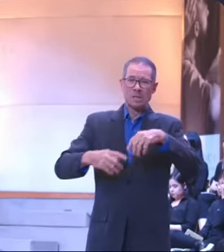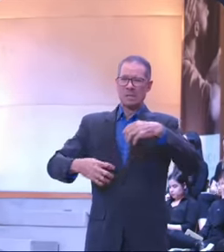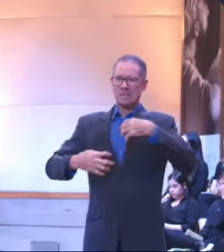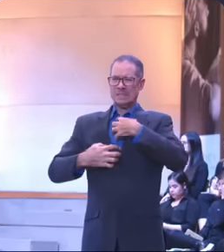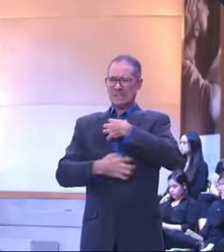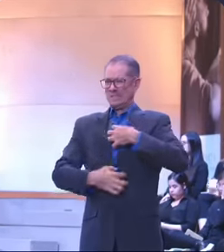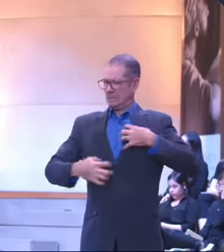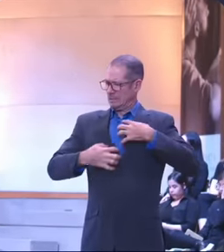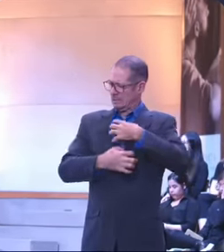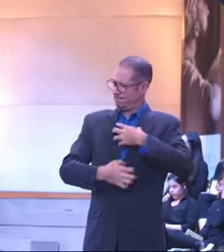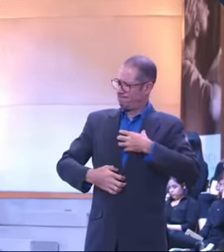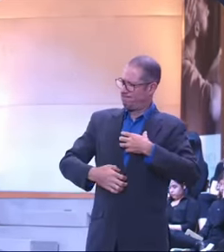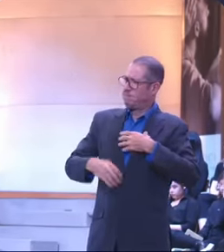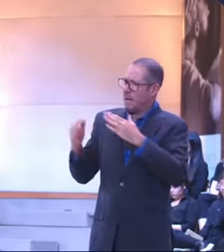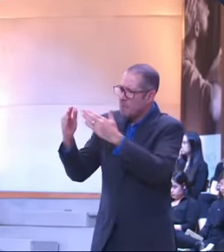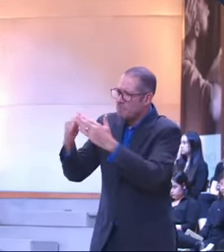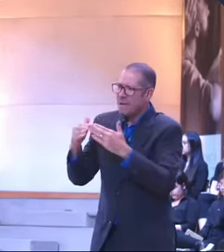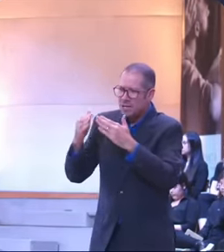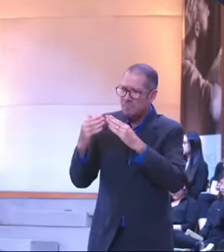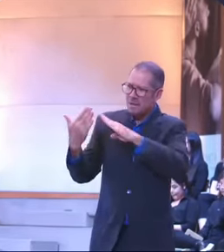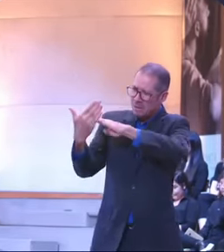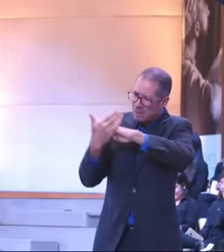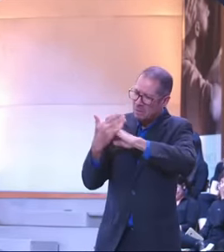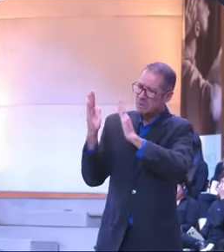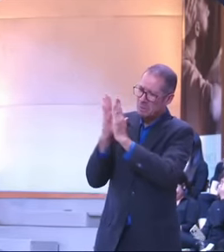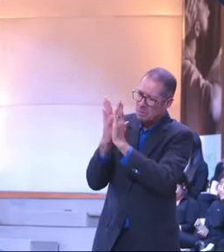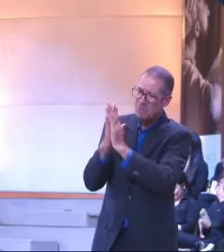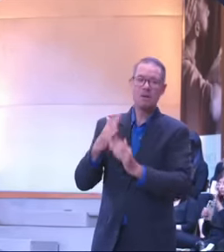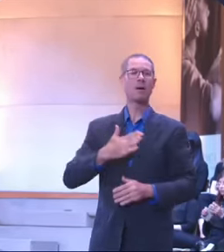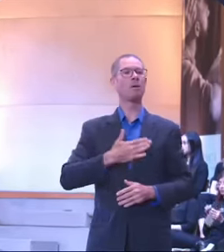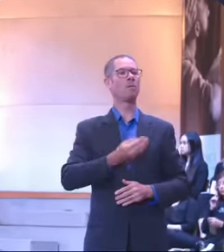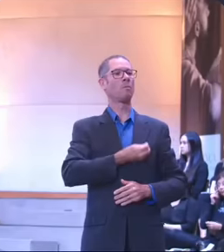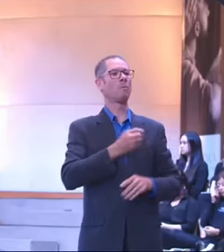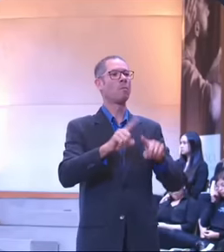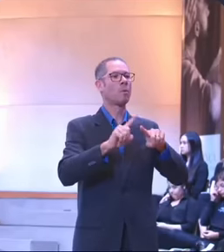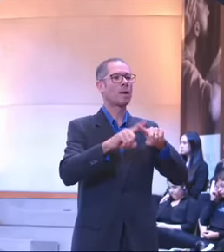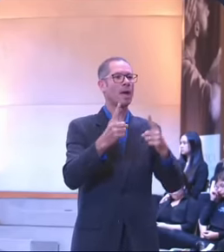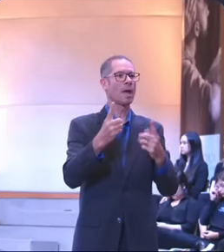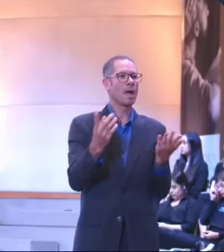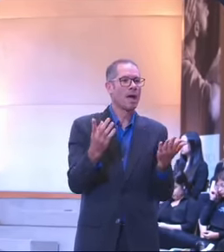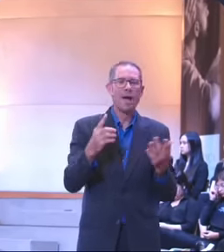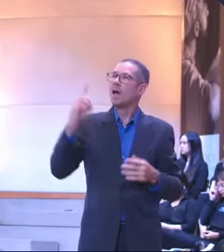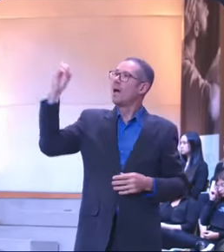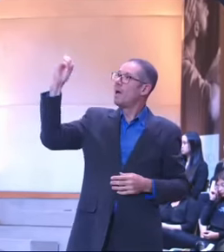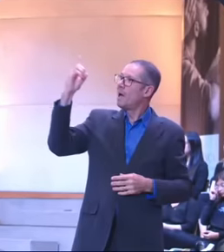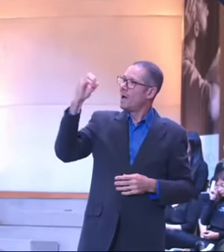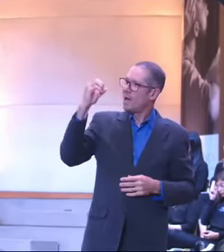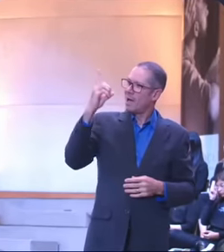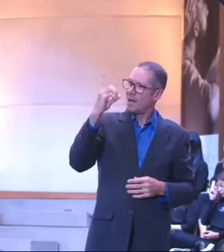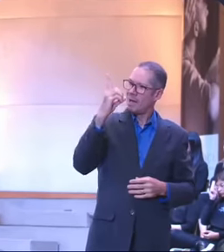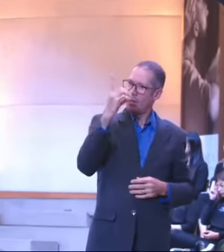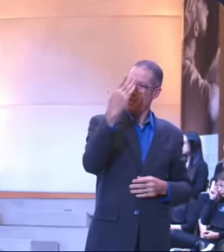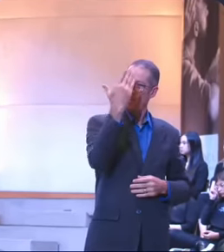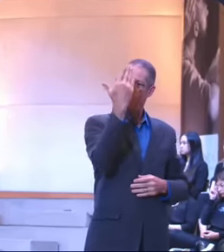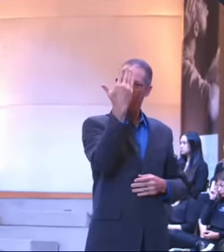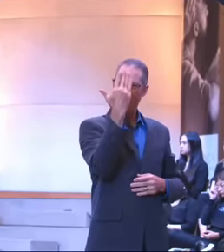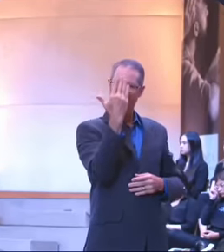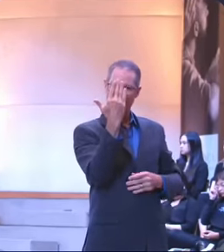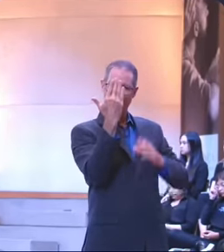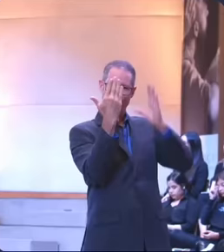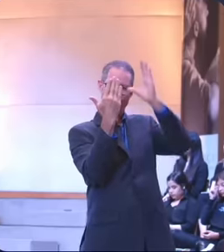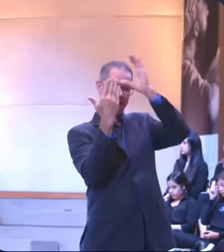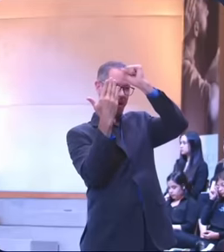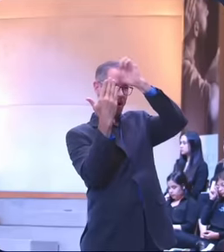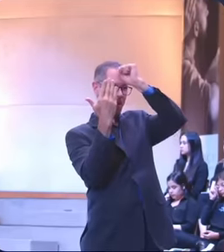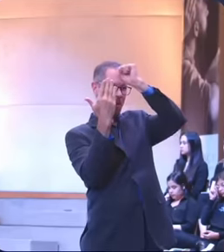você pede para as pessoas orarem para você? Porque na presença de Deus, a gente vai